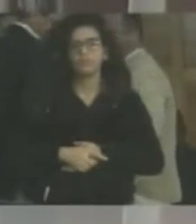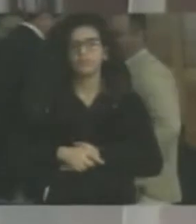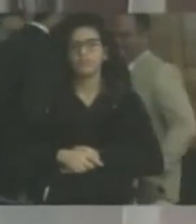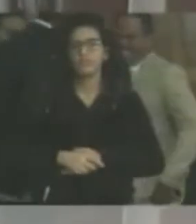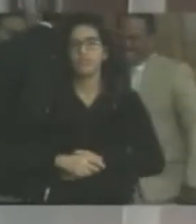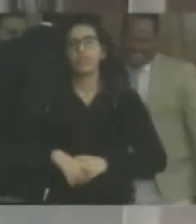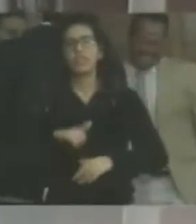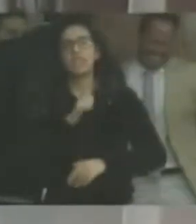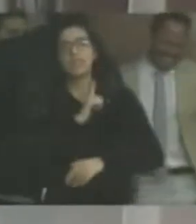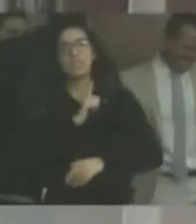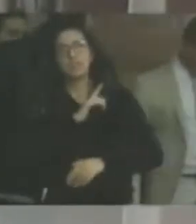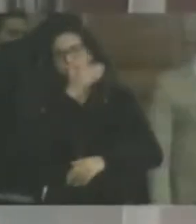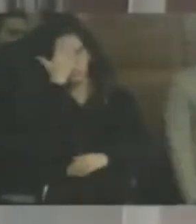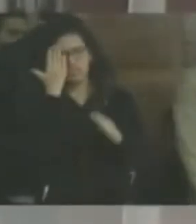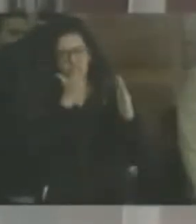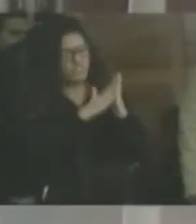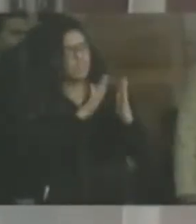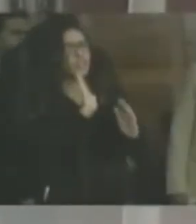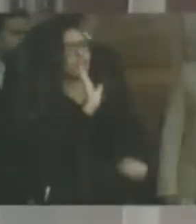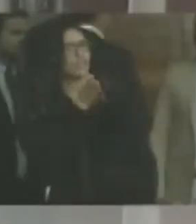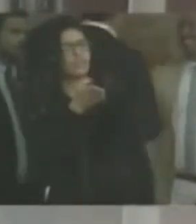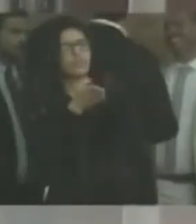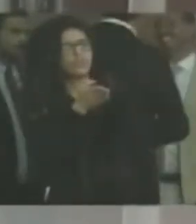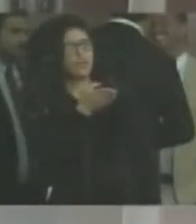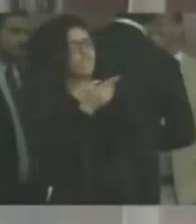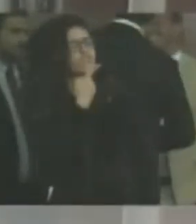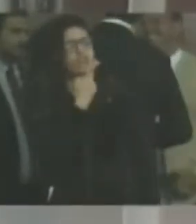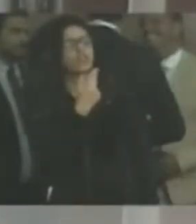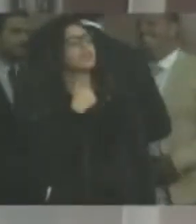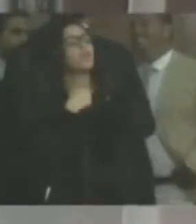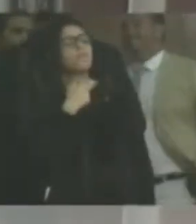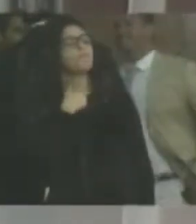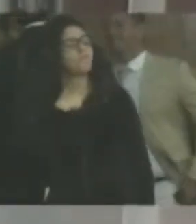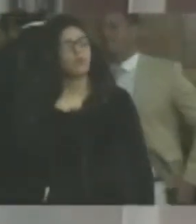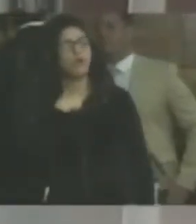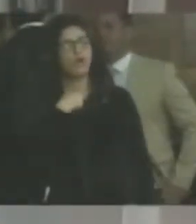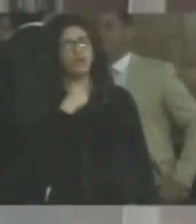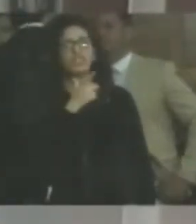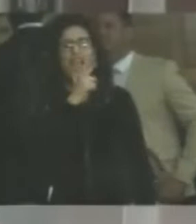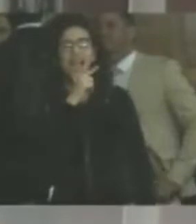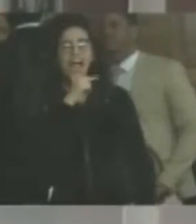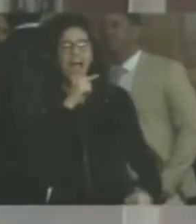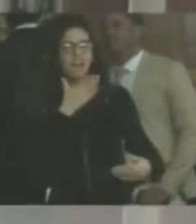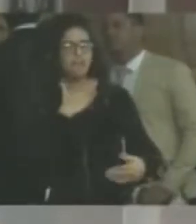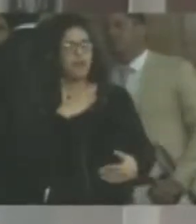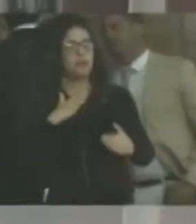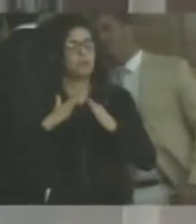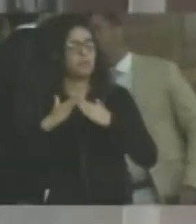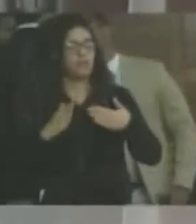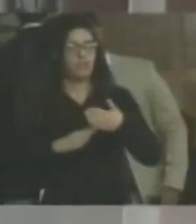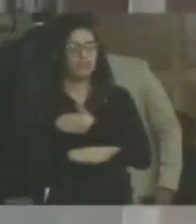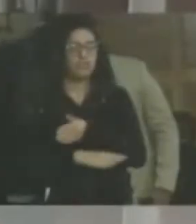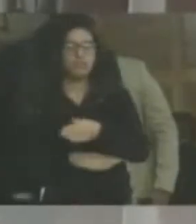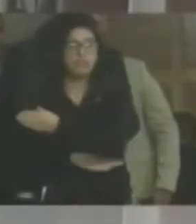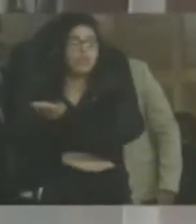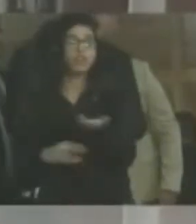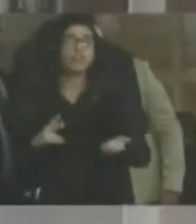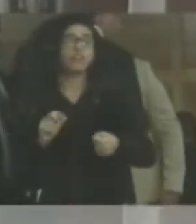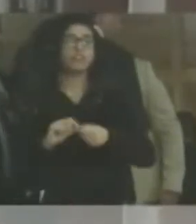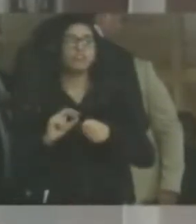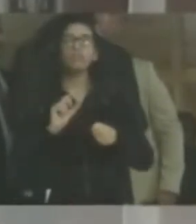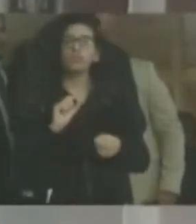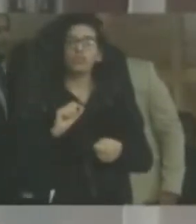morador que já proibiu o esgoto passar por ali. Não tem por onde passar e eles estão recapeando. E depois, como que vai ser feito? Vão cortar